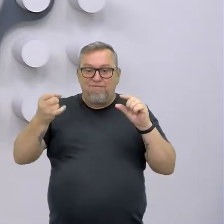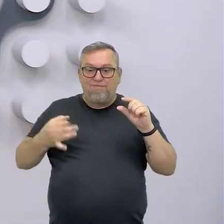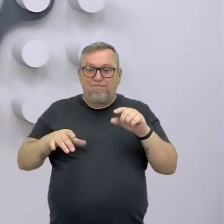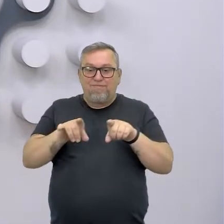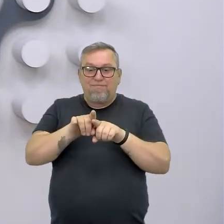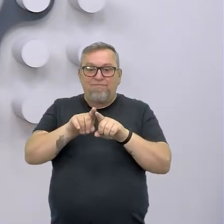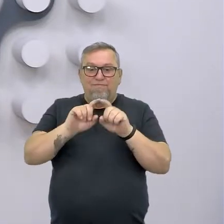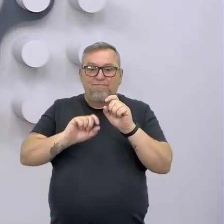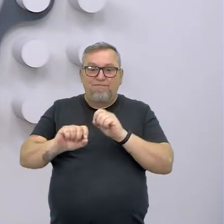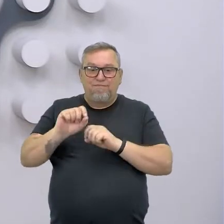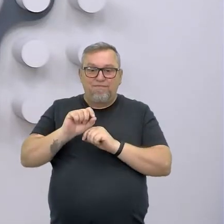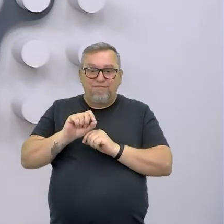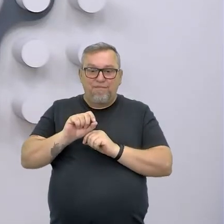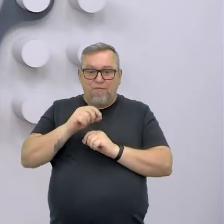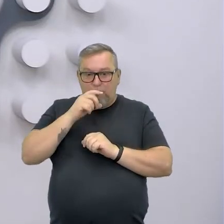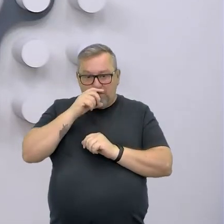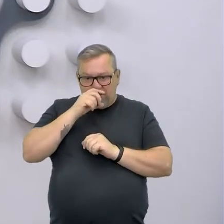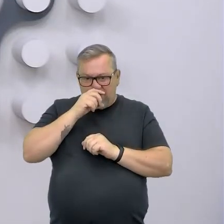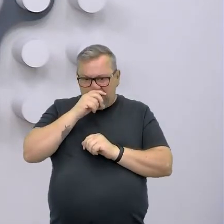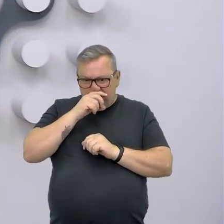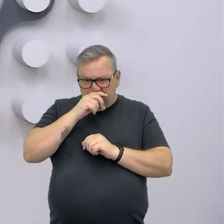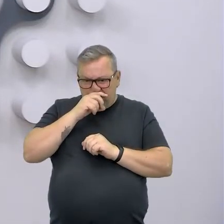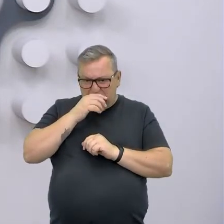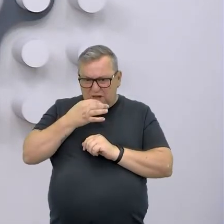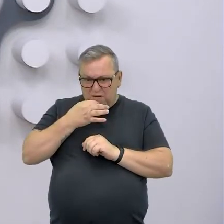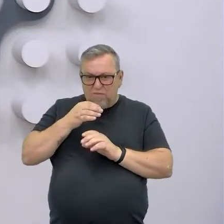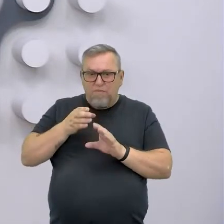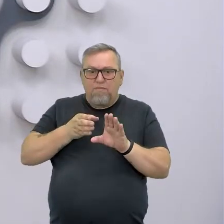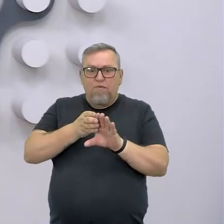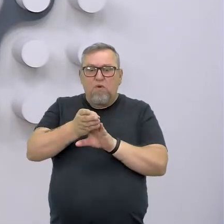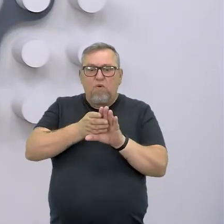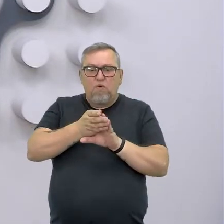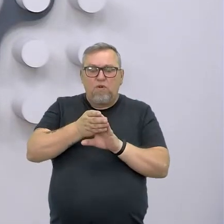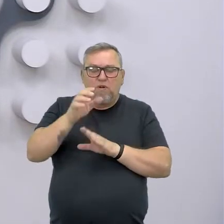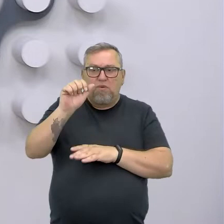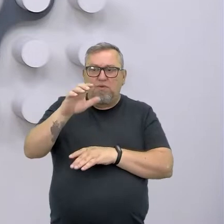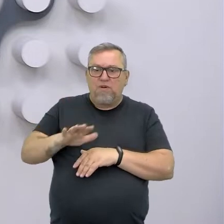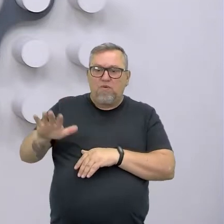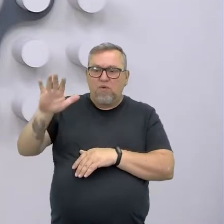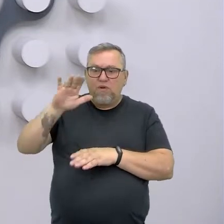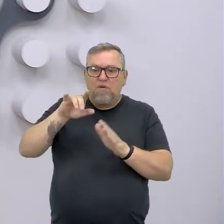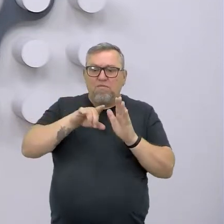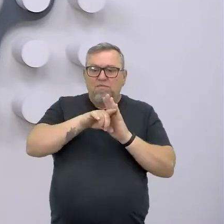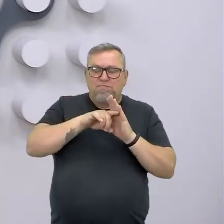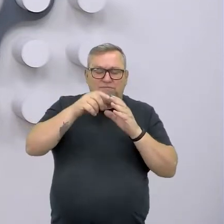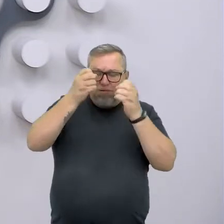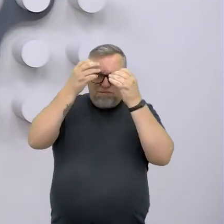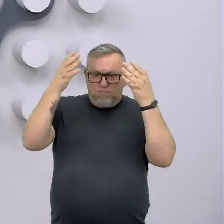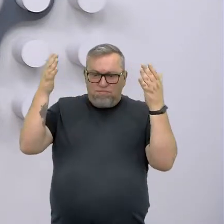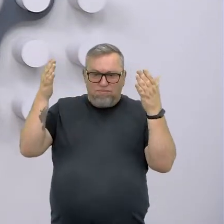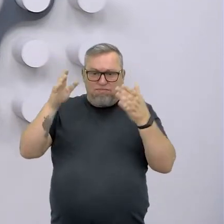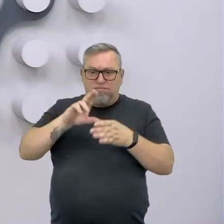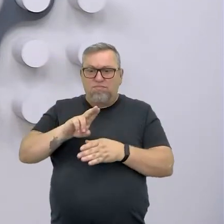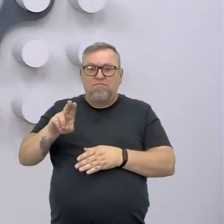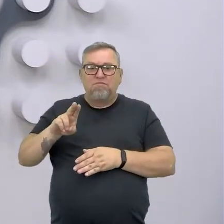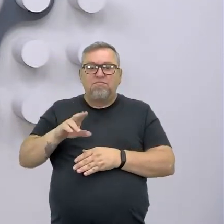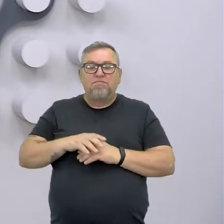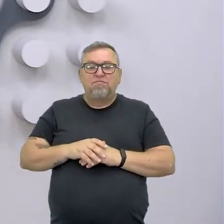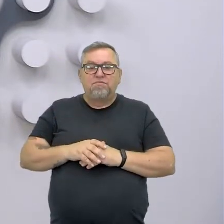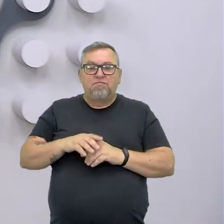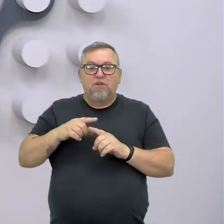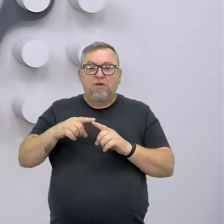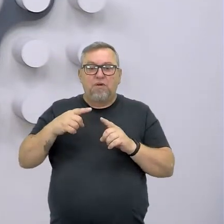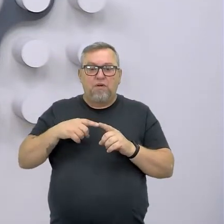do Conselho, acho que é Conselho Nacional de Pesquisa, enfim, eu não me lembro exatamente o nome da sigla, mas